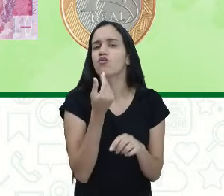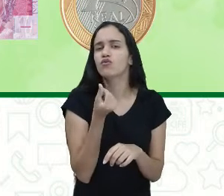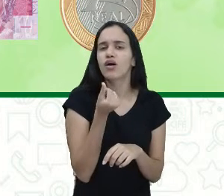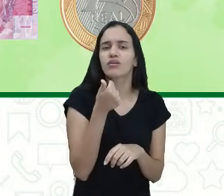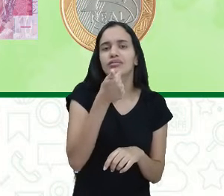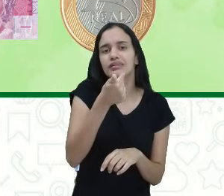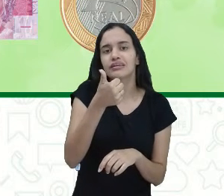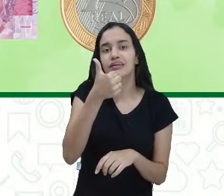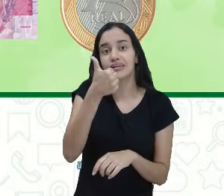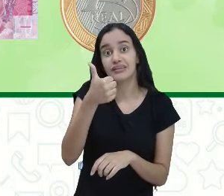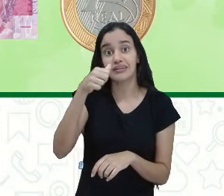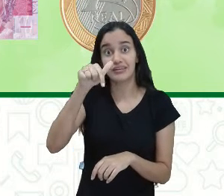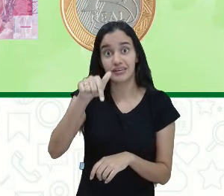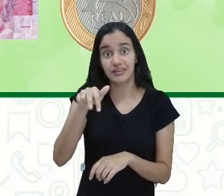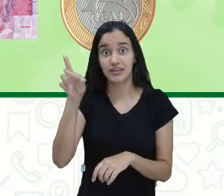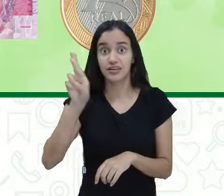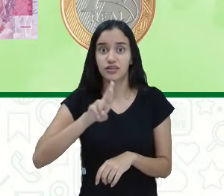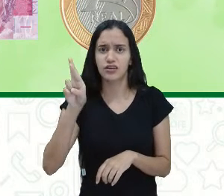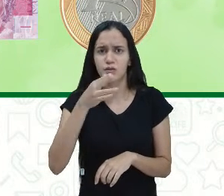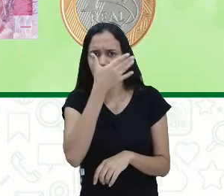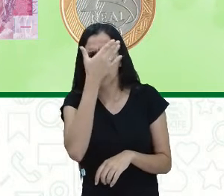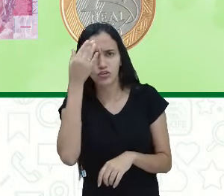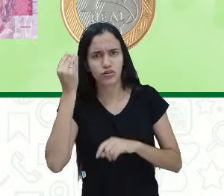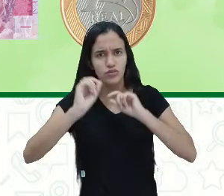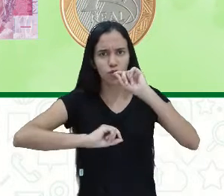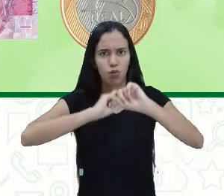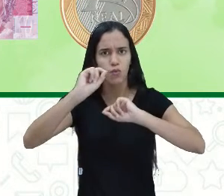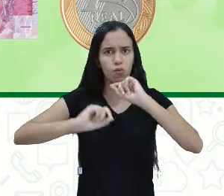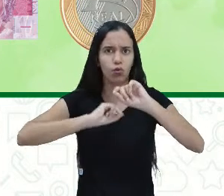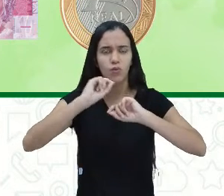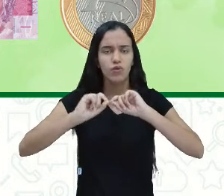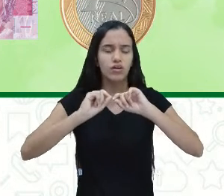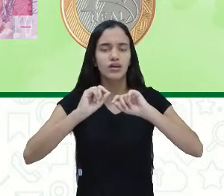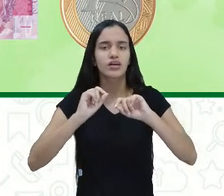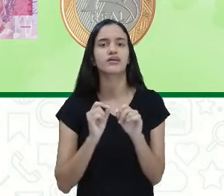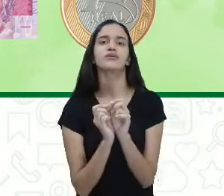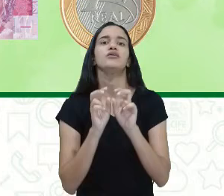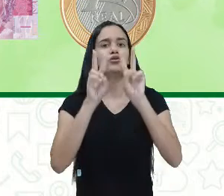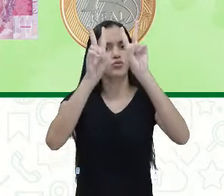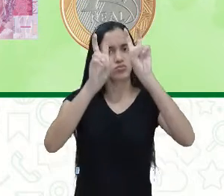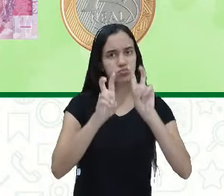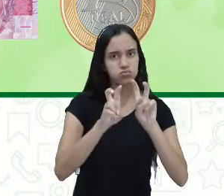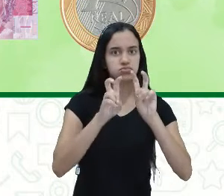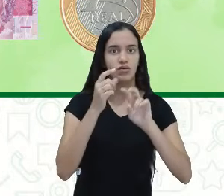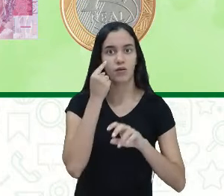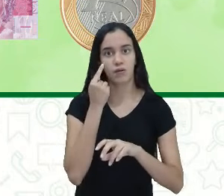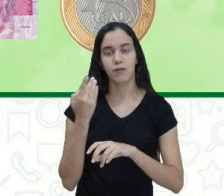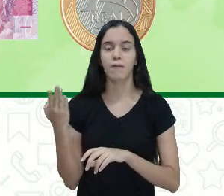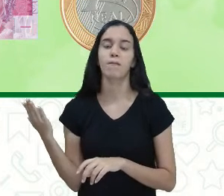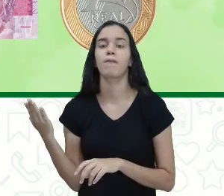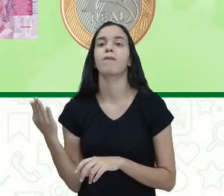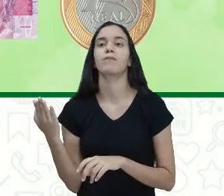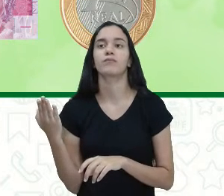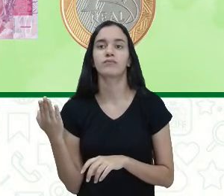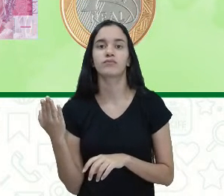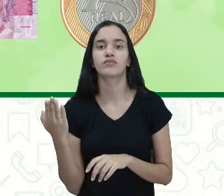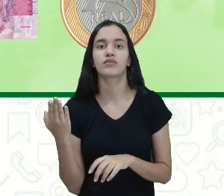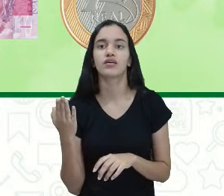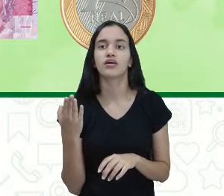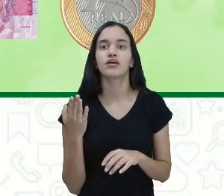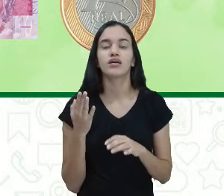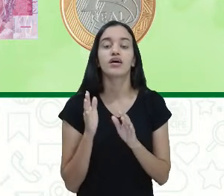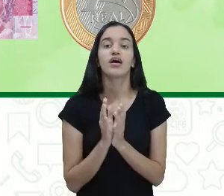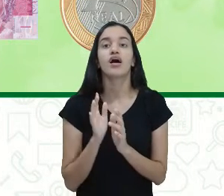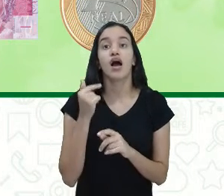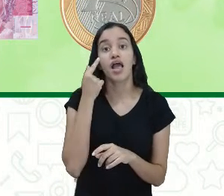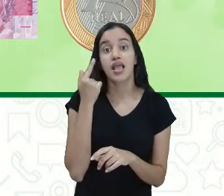17,00. Mas não esqueçam, isso está definido ali em cima, naquele